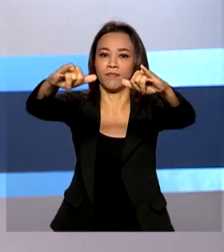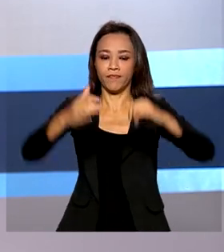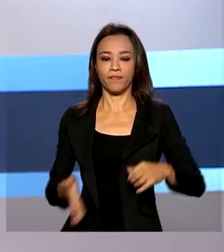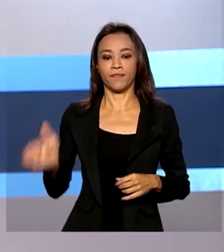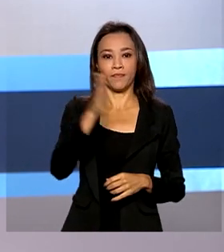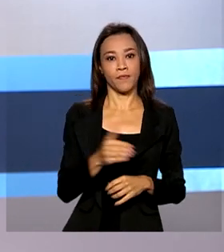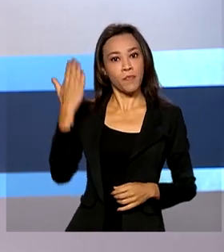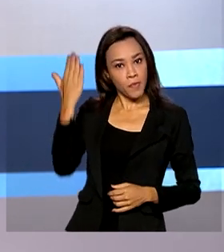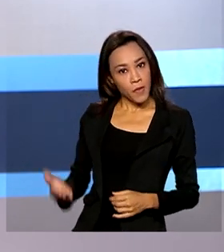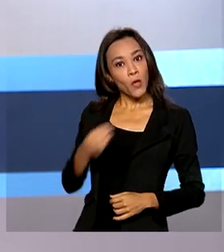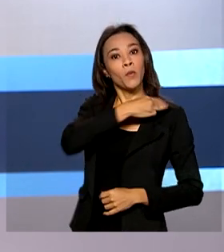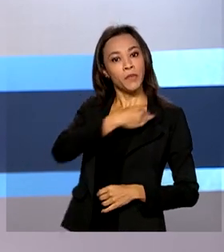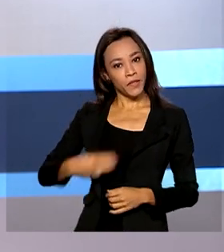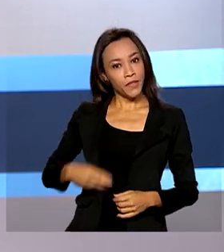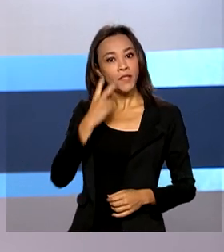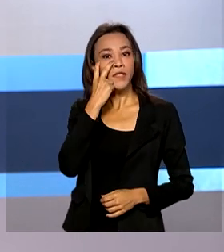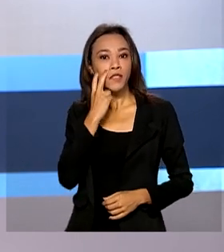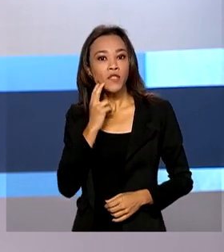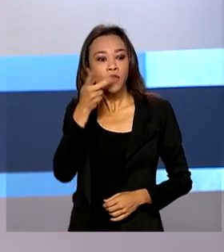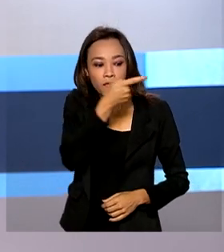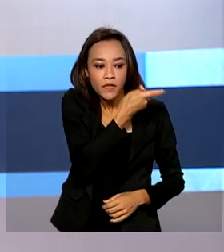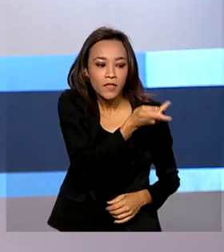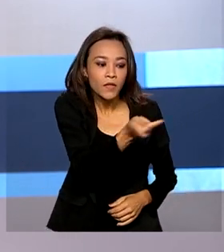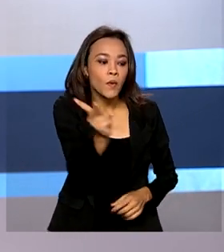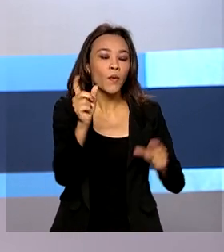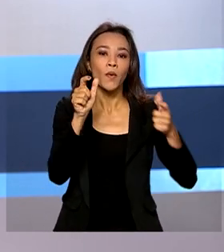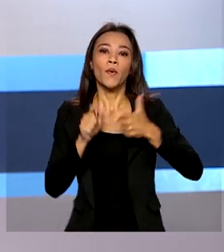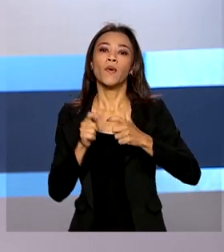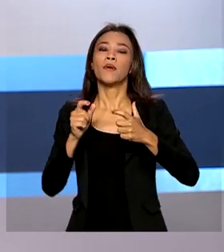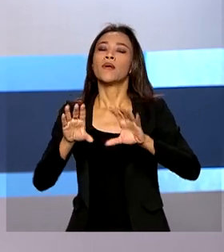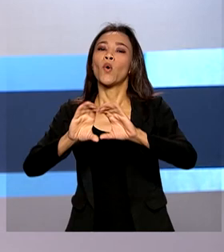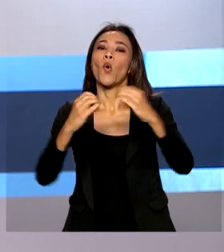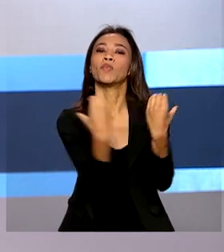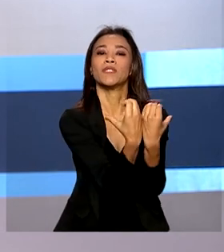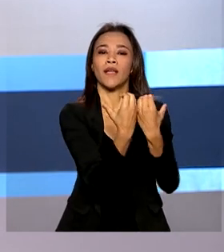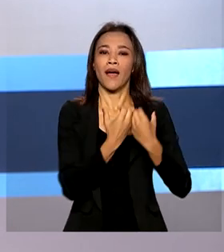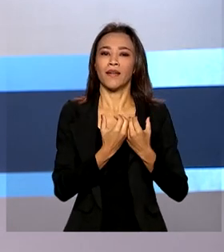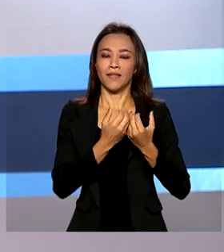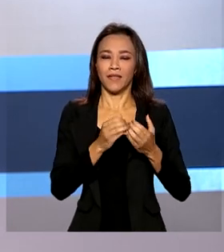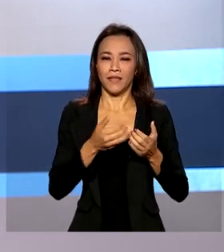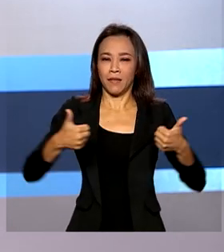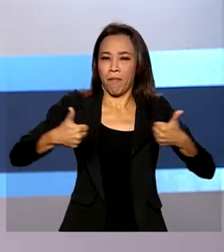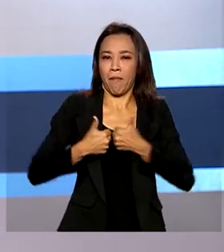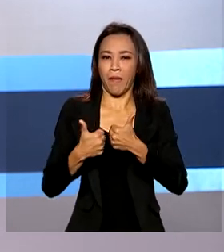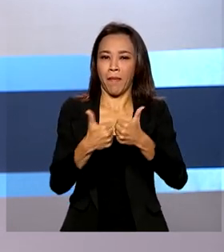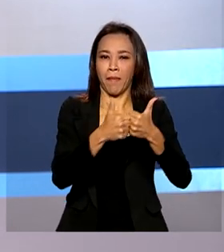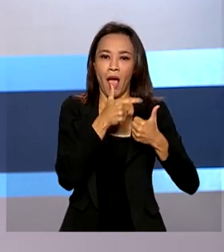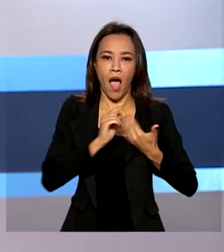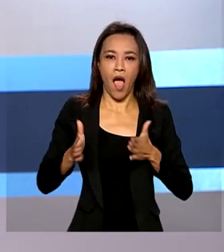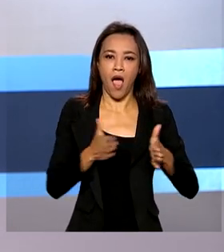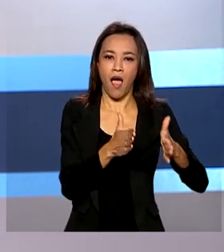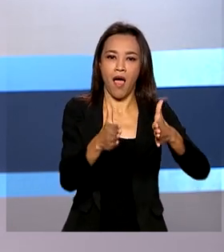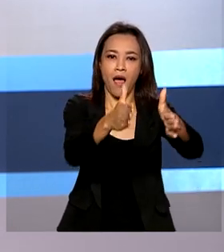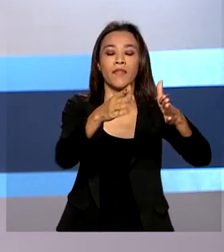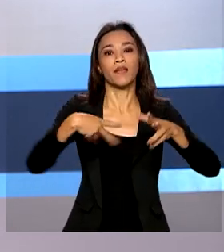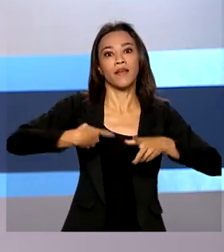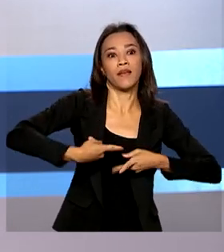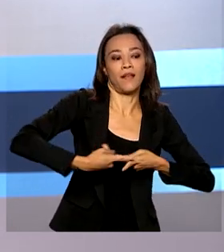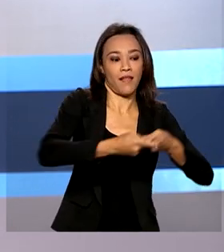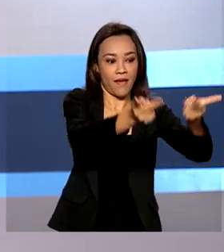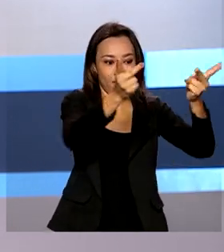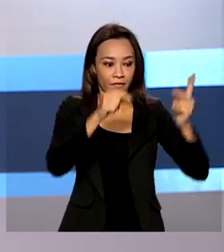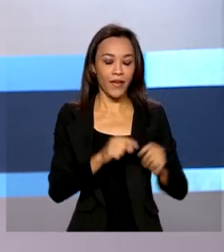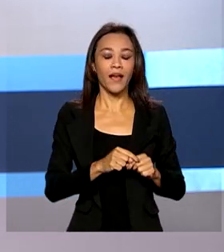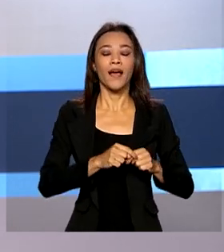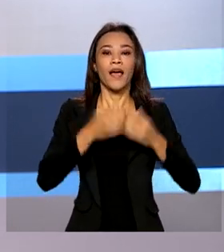Bento Albuquerque também visitou comunidades ribeirinhas no Pantanal. O programa Ilumina Pantanal leva energia elétrica a comunidades